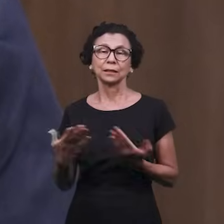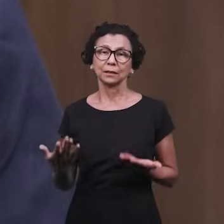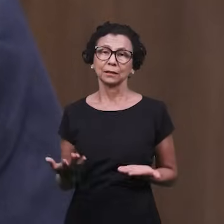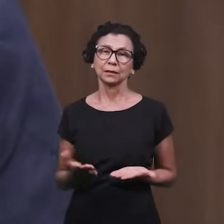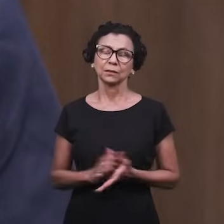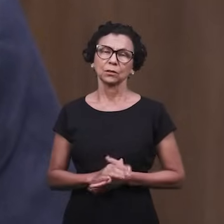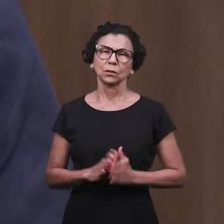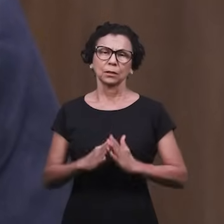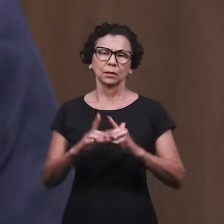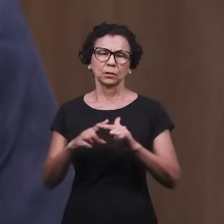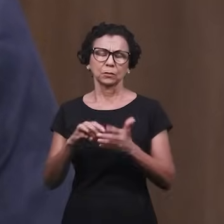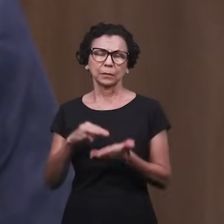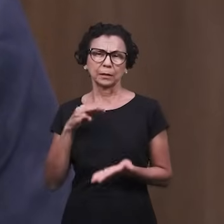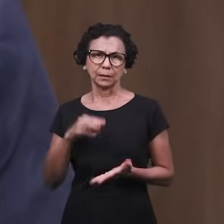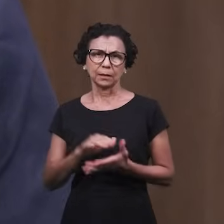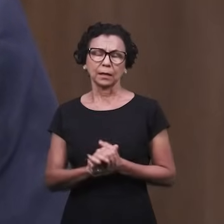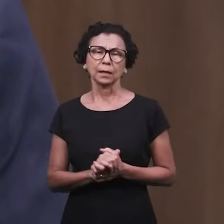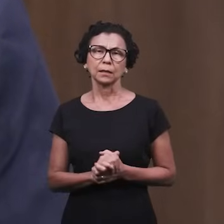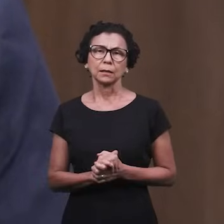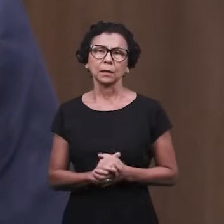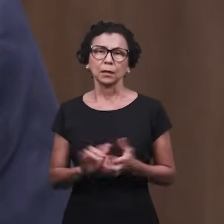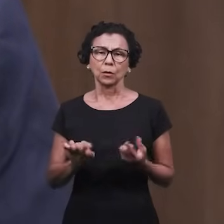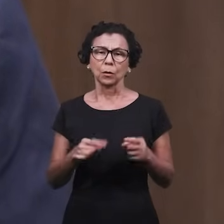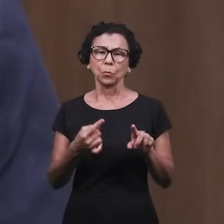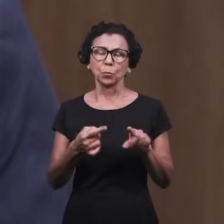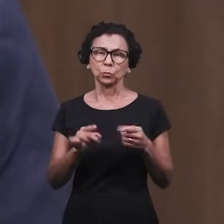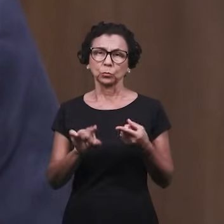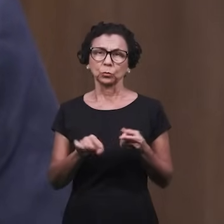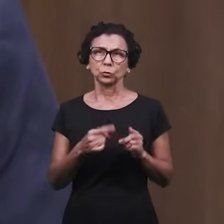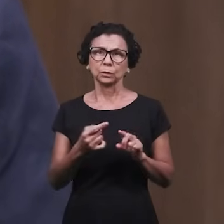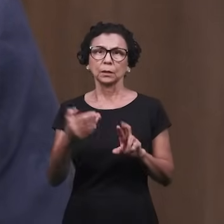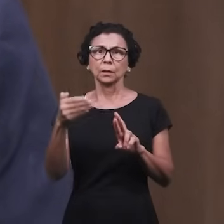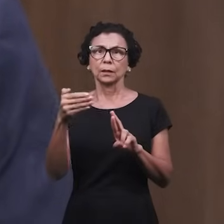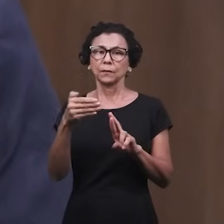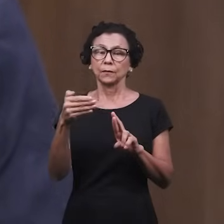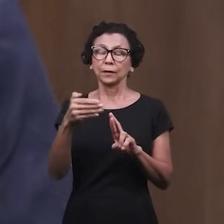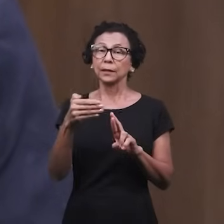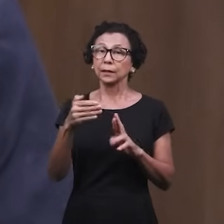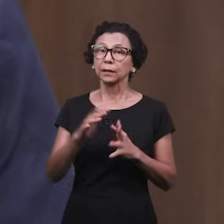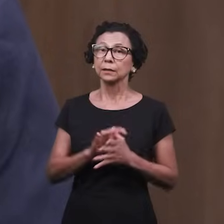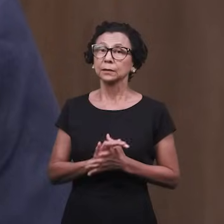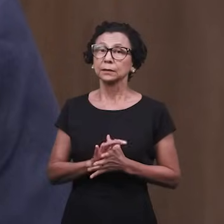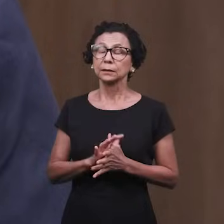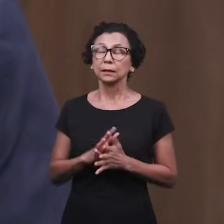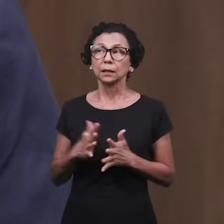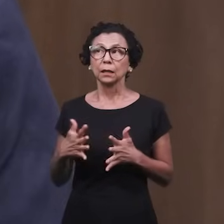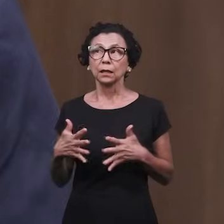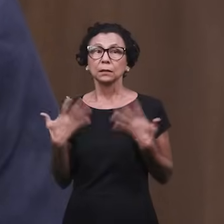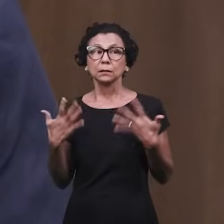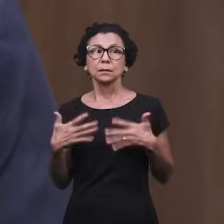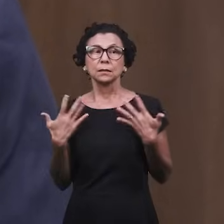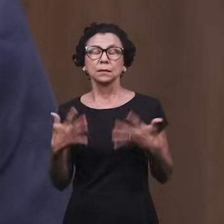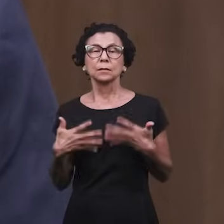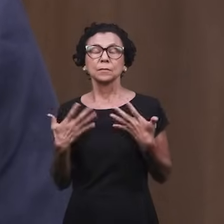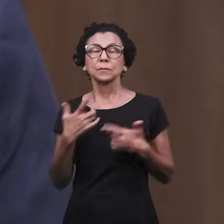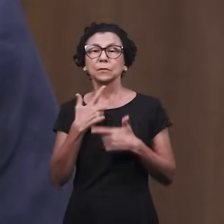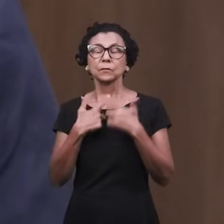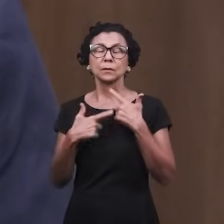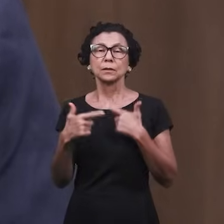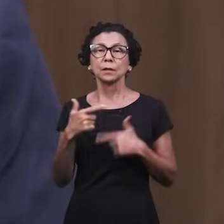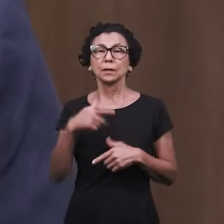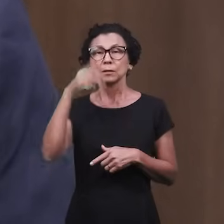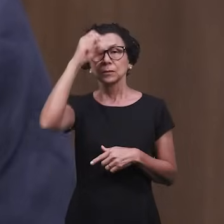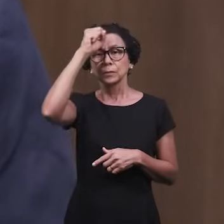gente tem uma boa referência, isso inspira, né, e desperta o desejo de aprender a